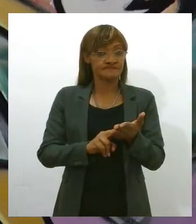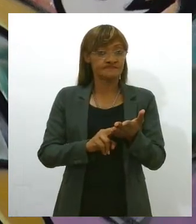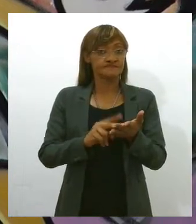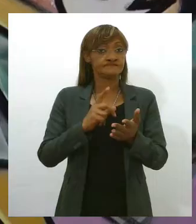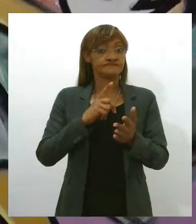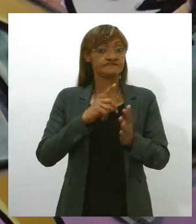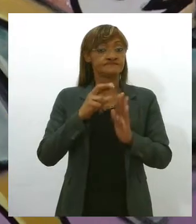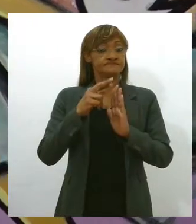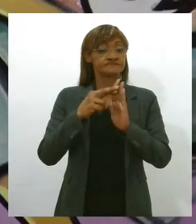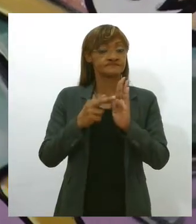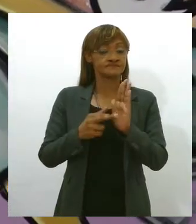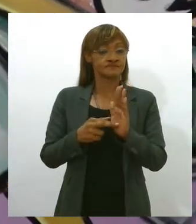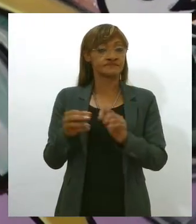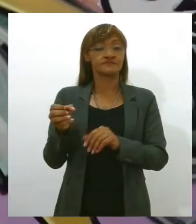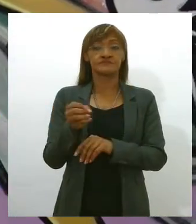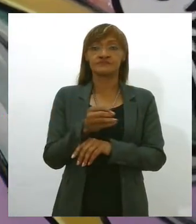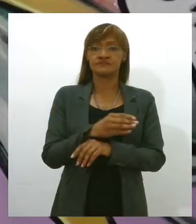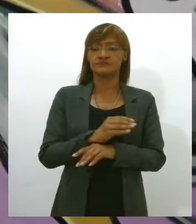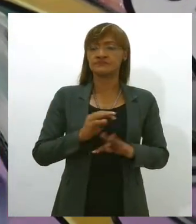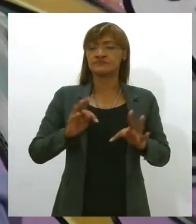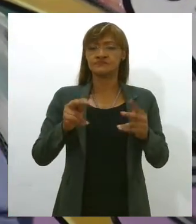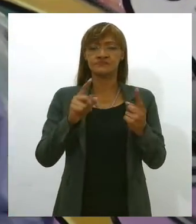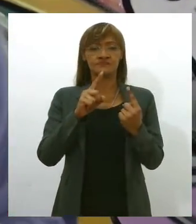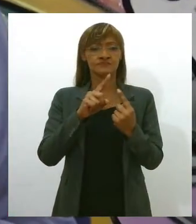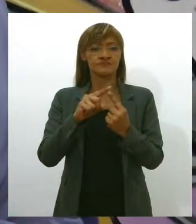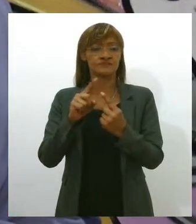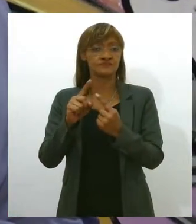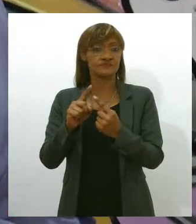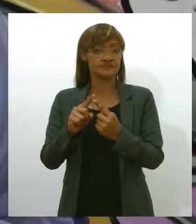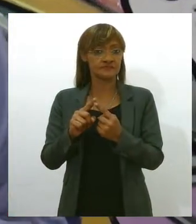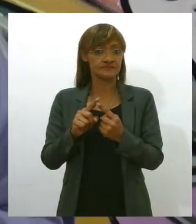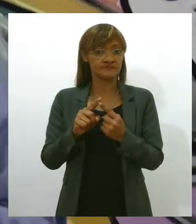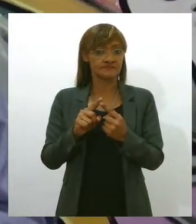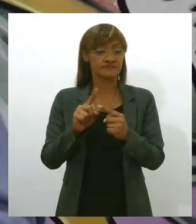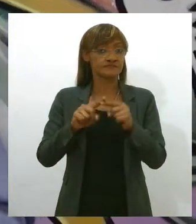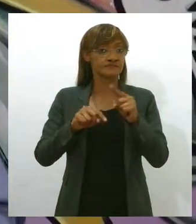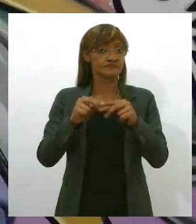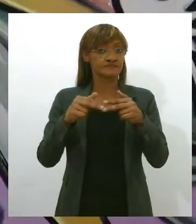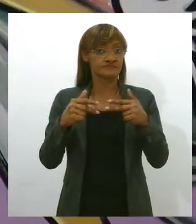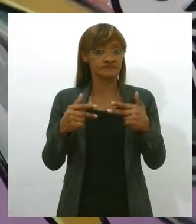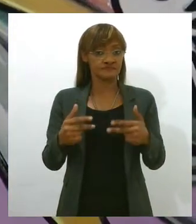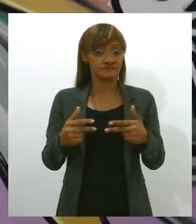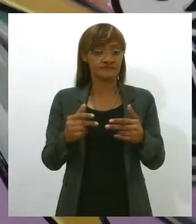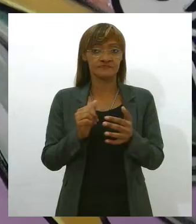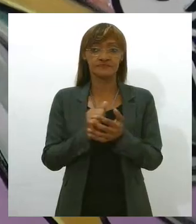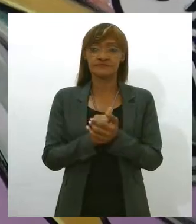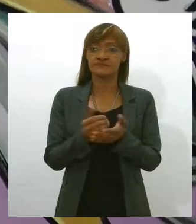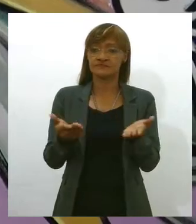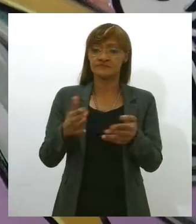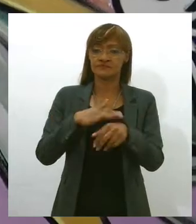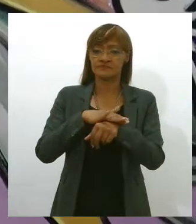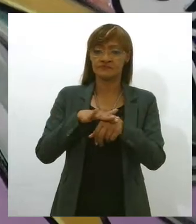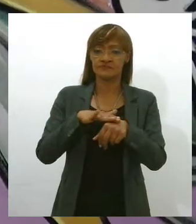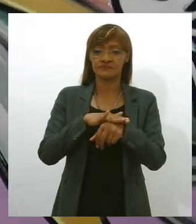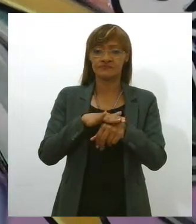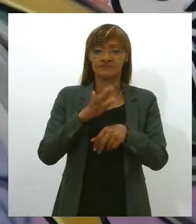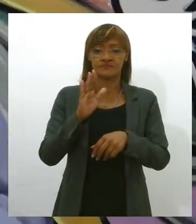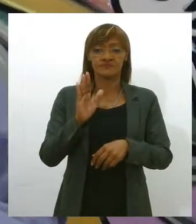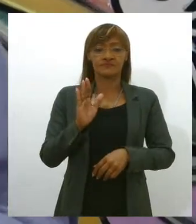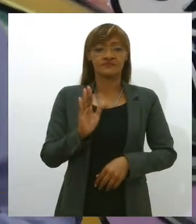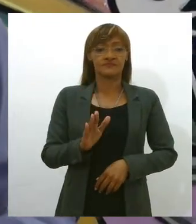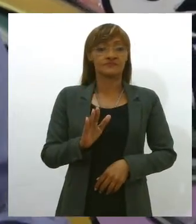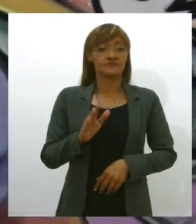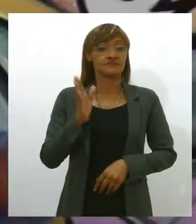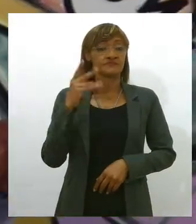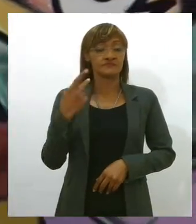tipo de objeto em todo o país sobre esse assunto a conversa a partir de agora com superintendente dos Correios aqui em Sergipe